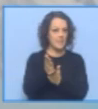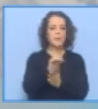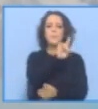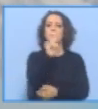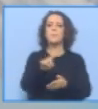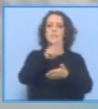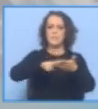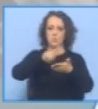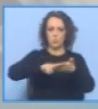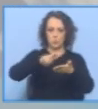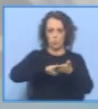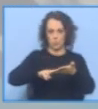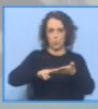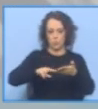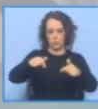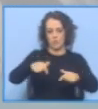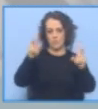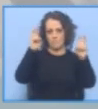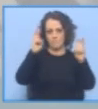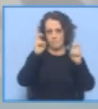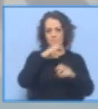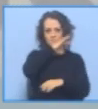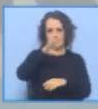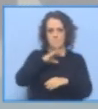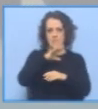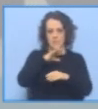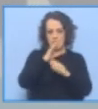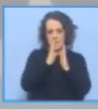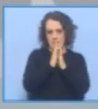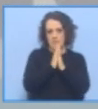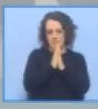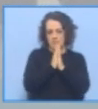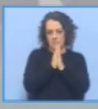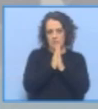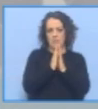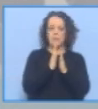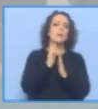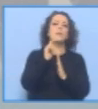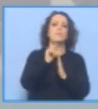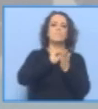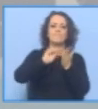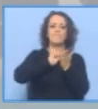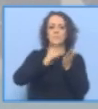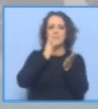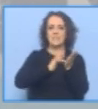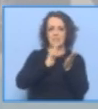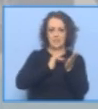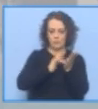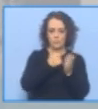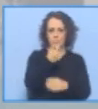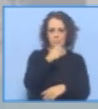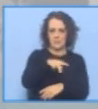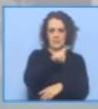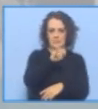primeira leitura desta Festa da Sagrada Família, um livro, retirada do livro de Ben Sirá, e que